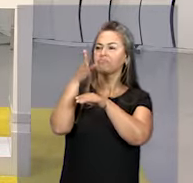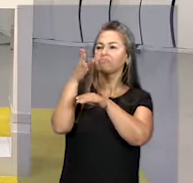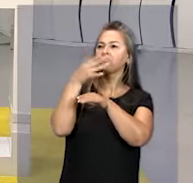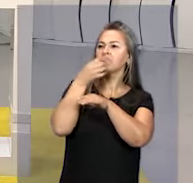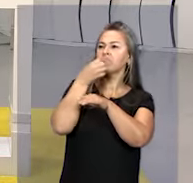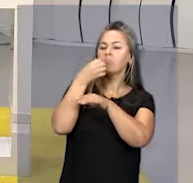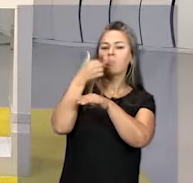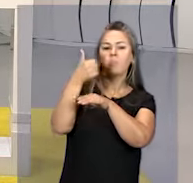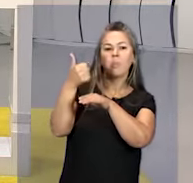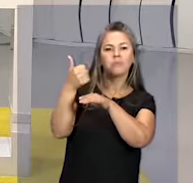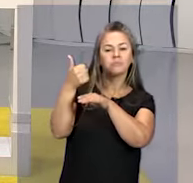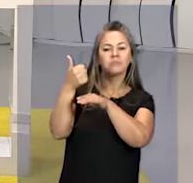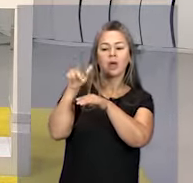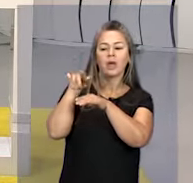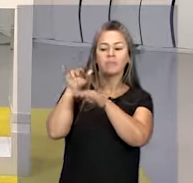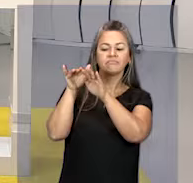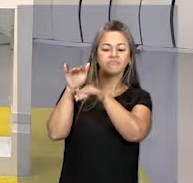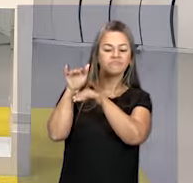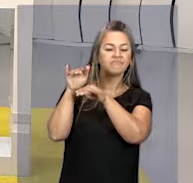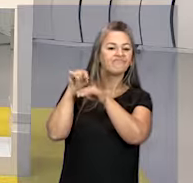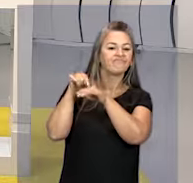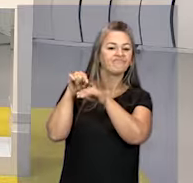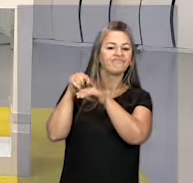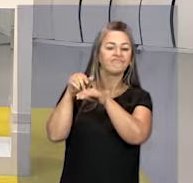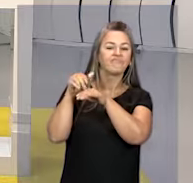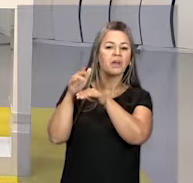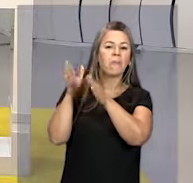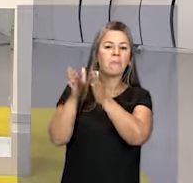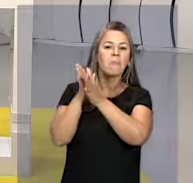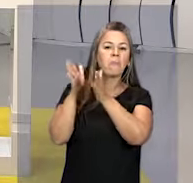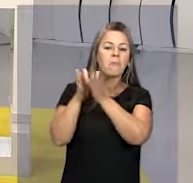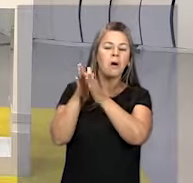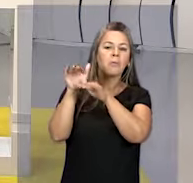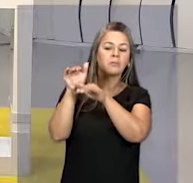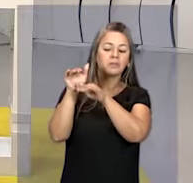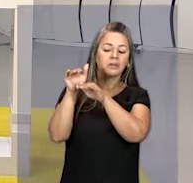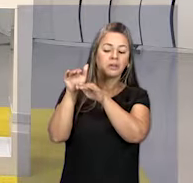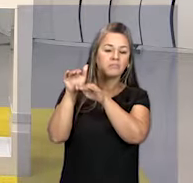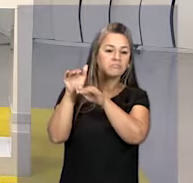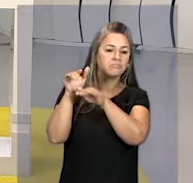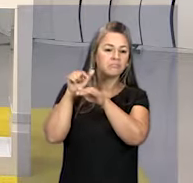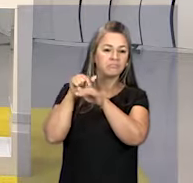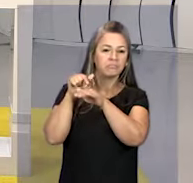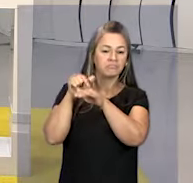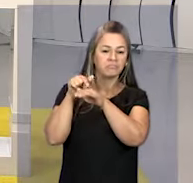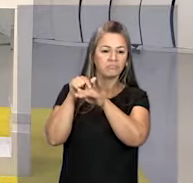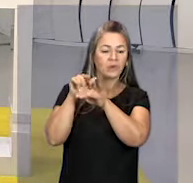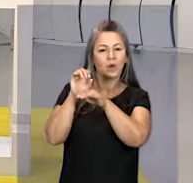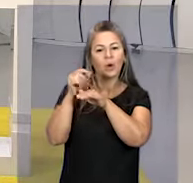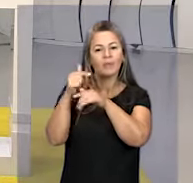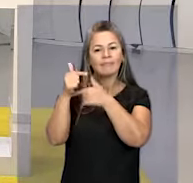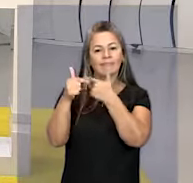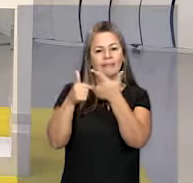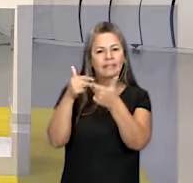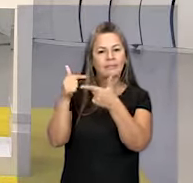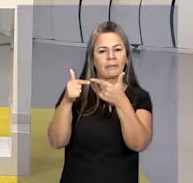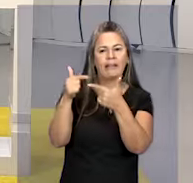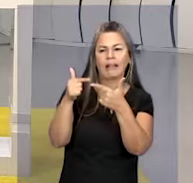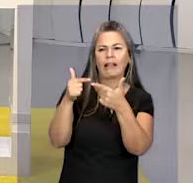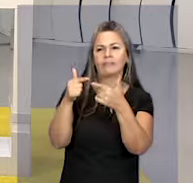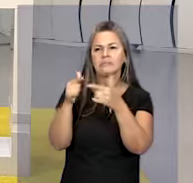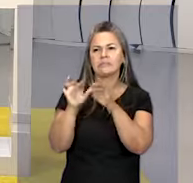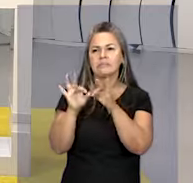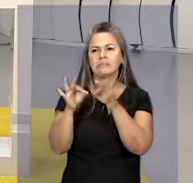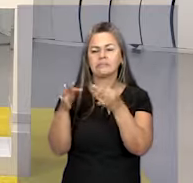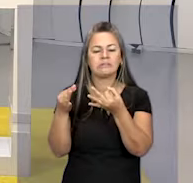na sociedade, outros não, que acabam sendo mais pobres ou acabam tendo que trabalhar em serviços que as outras castas